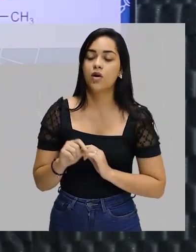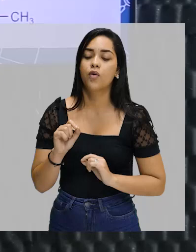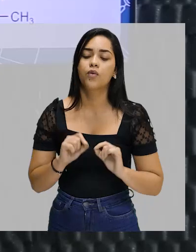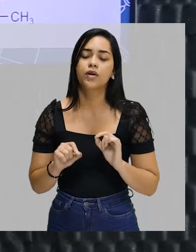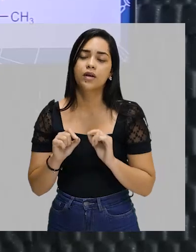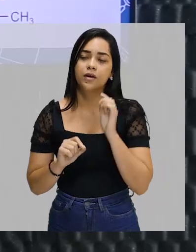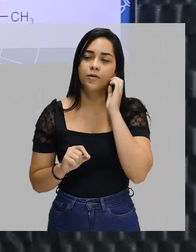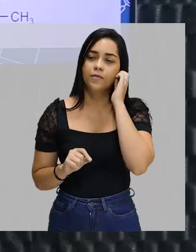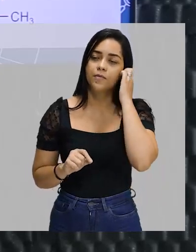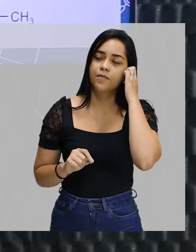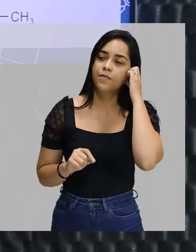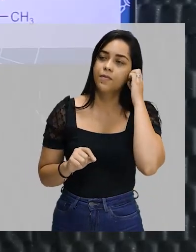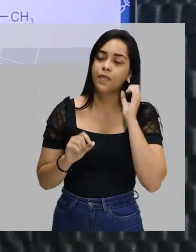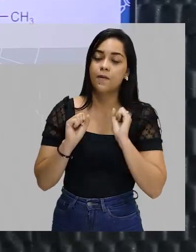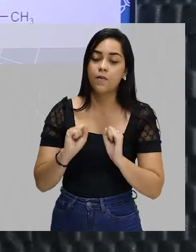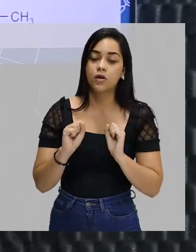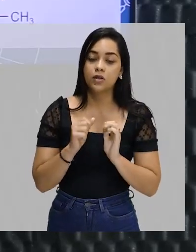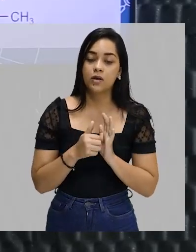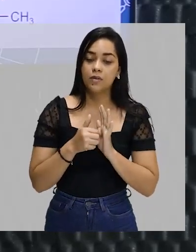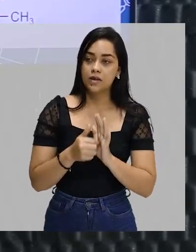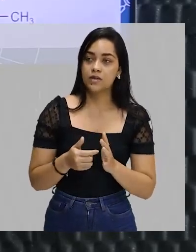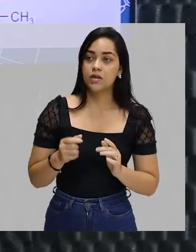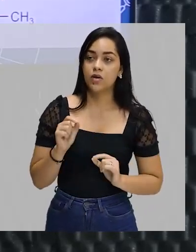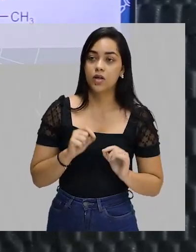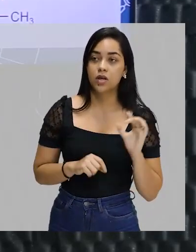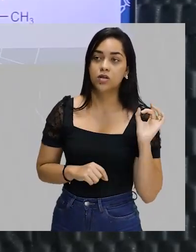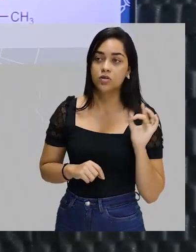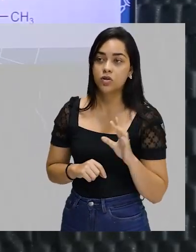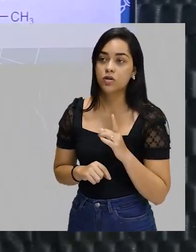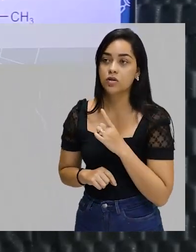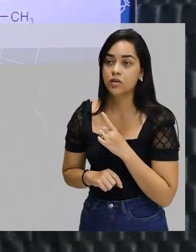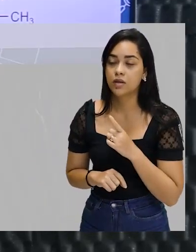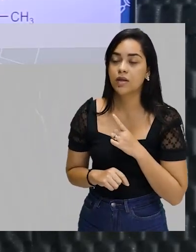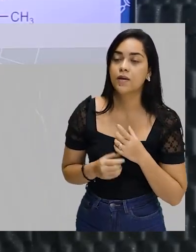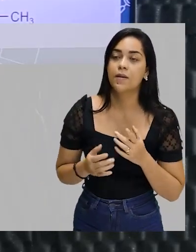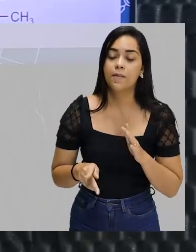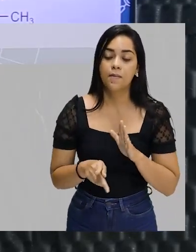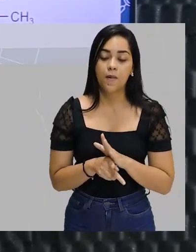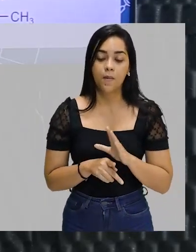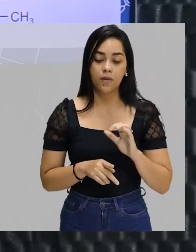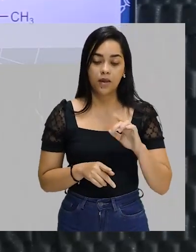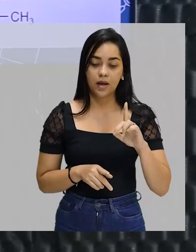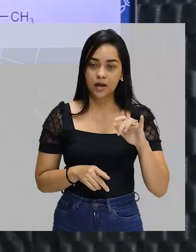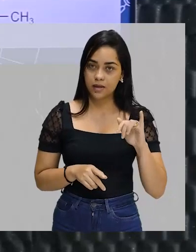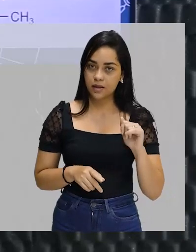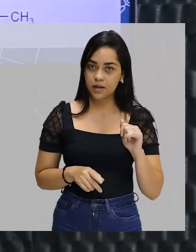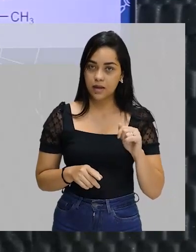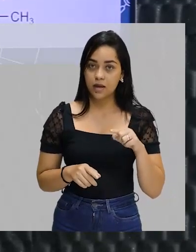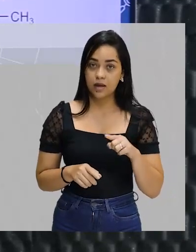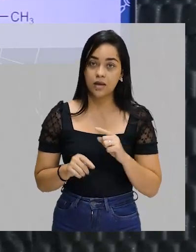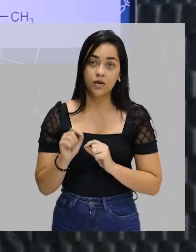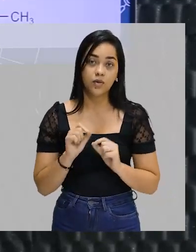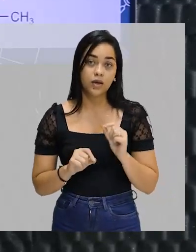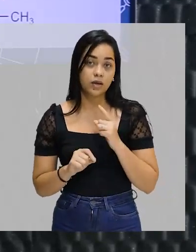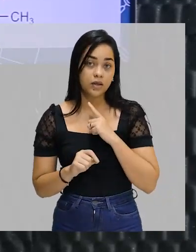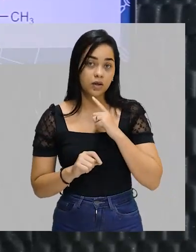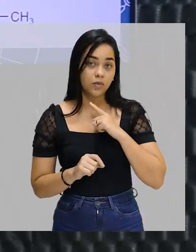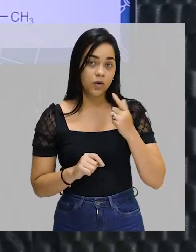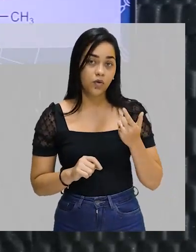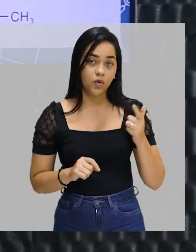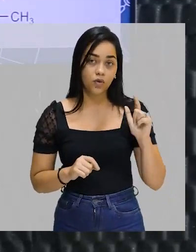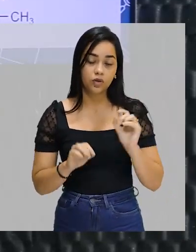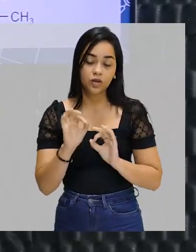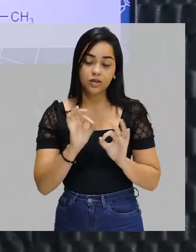olha só, ele pode aparecer, né, somente na extremidade da cadeia, e aí vou ter uma